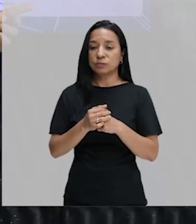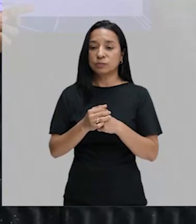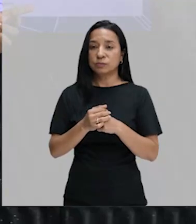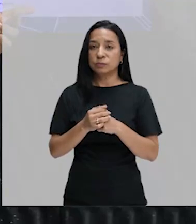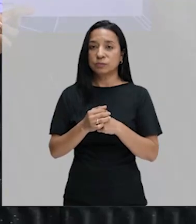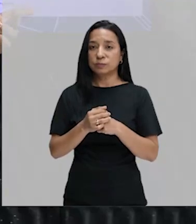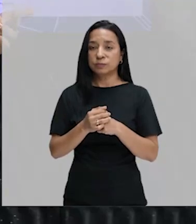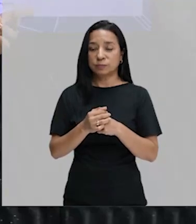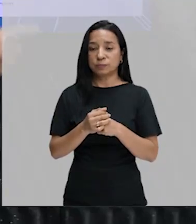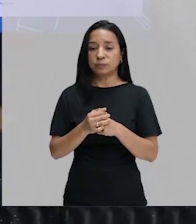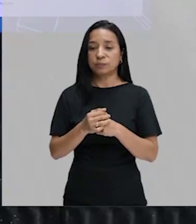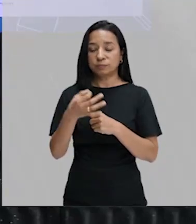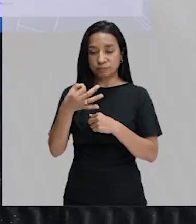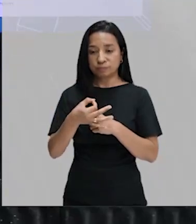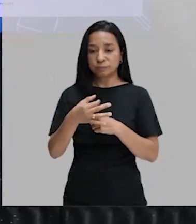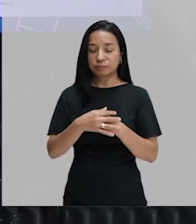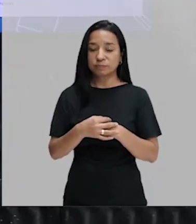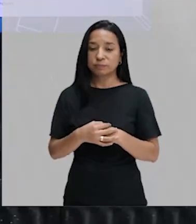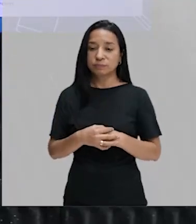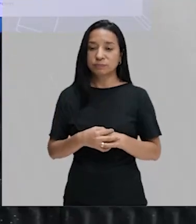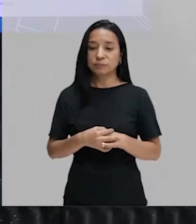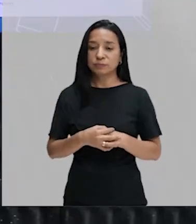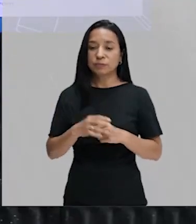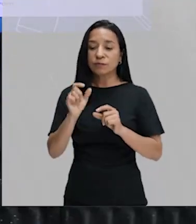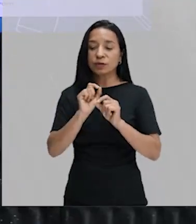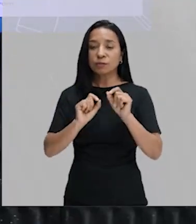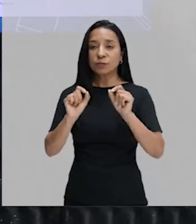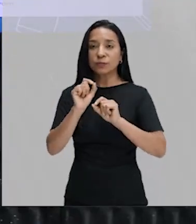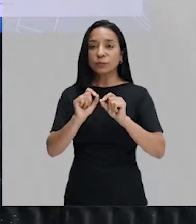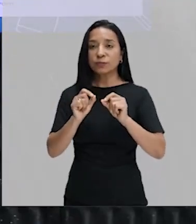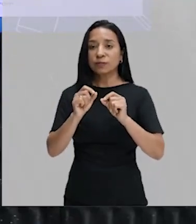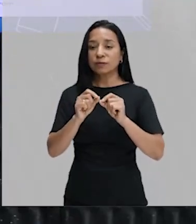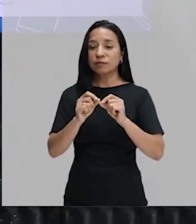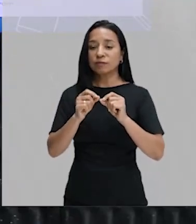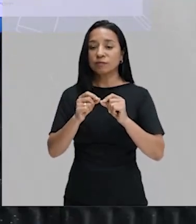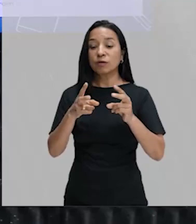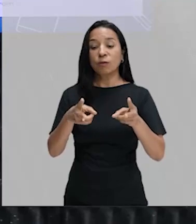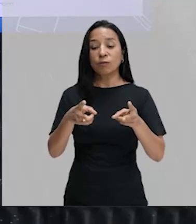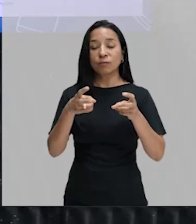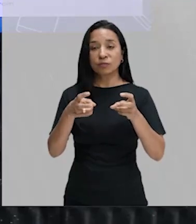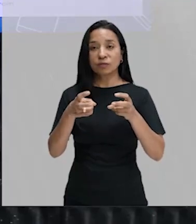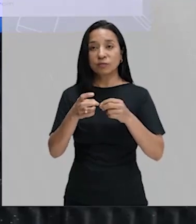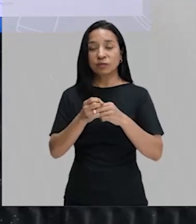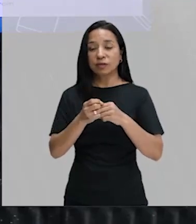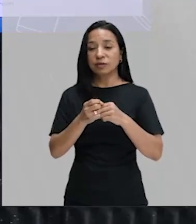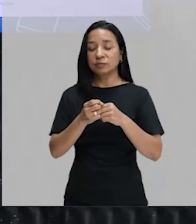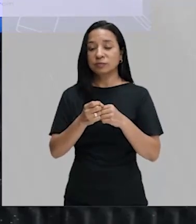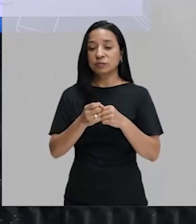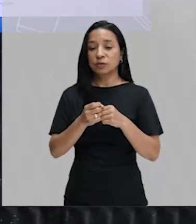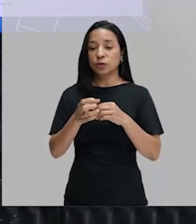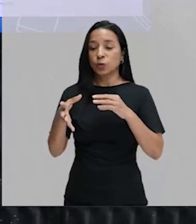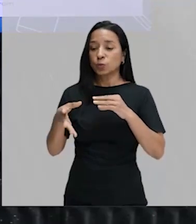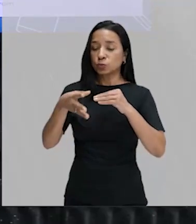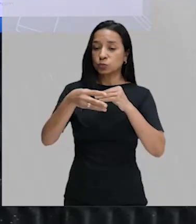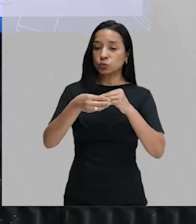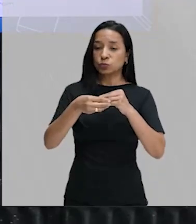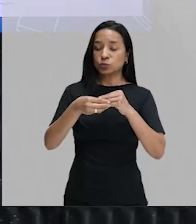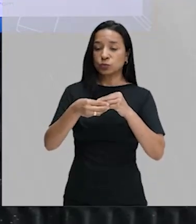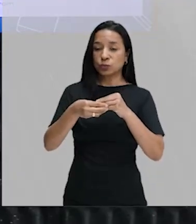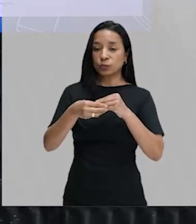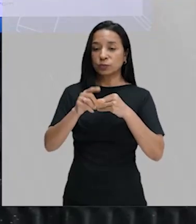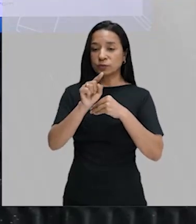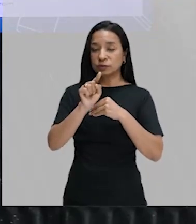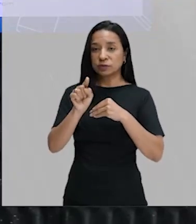aqui. Certo? Agora, o que você vai observar? Quando ele juntou o ZV com